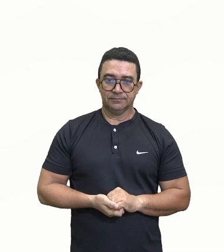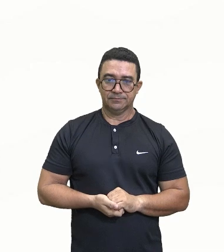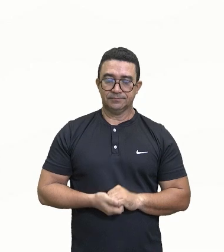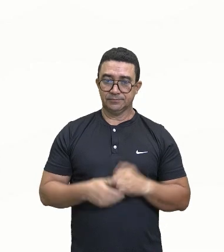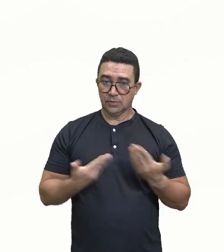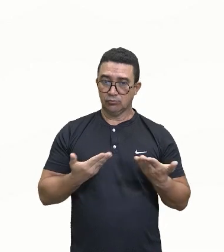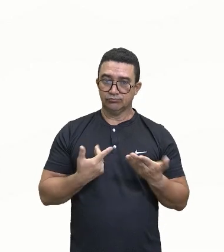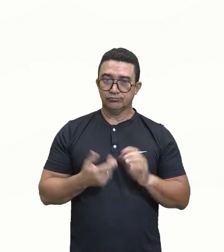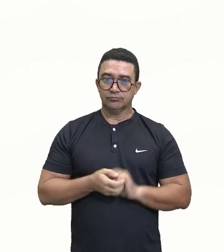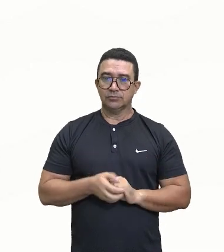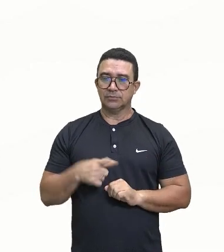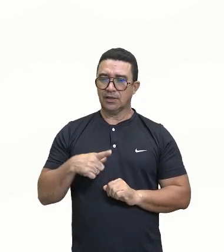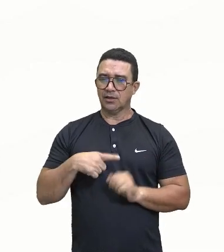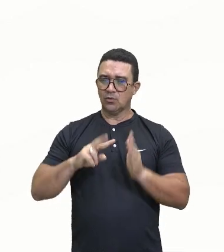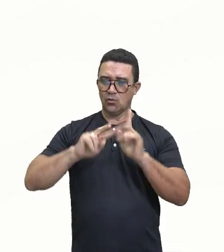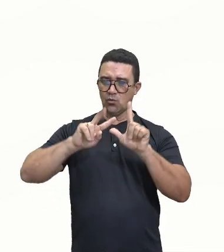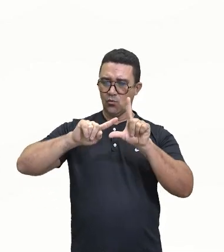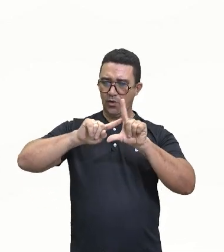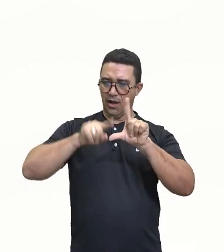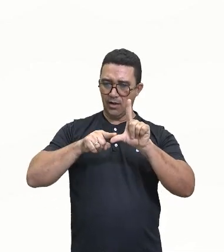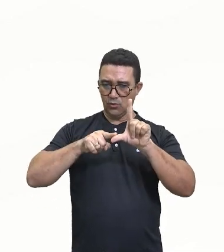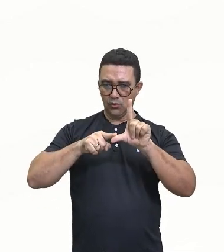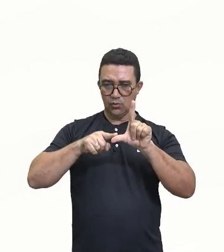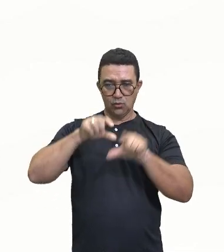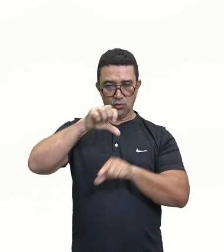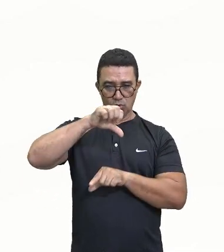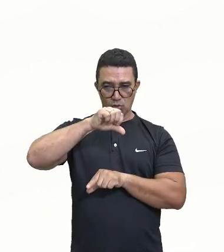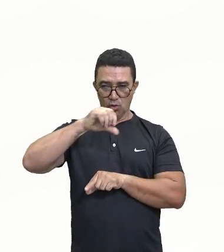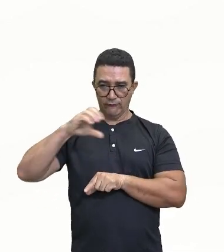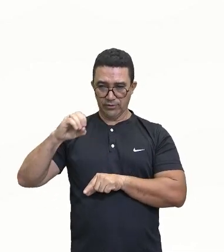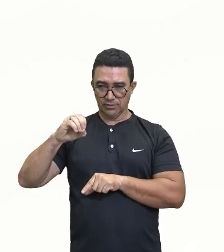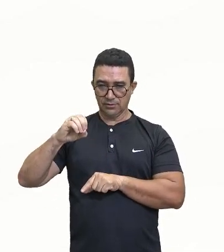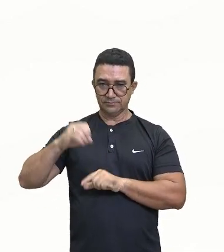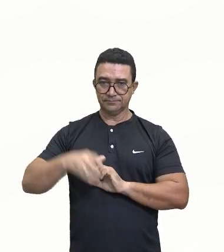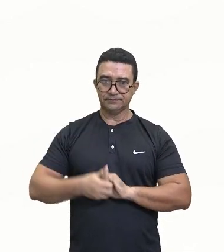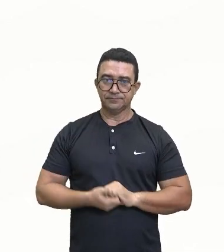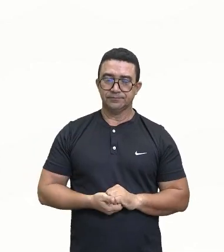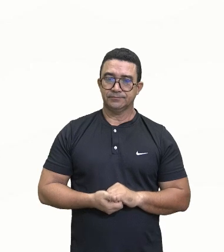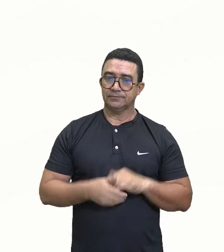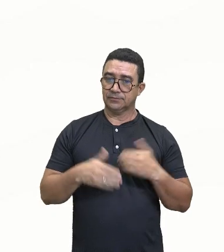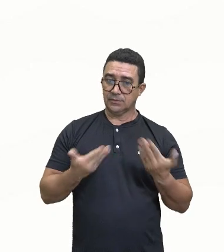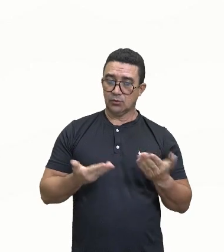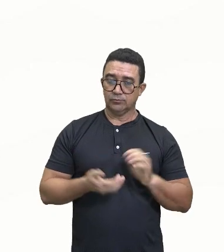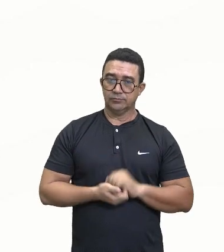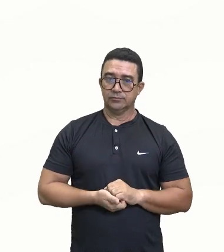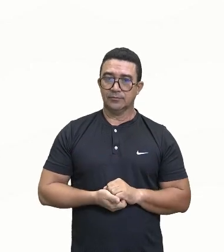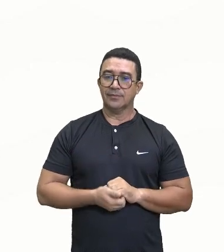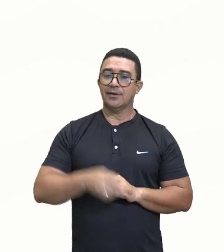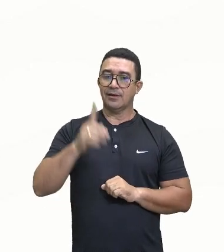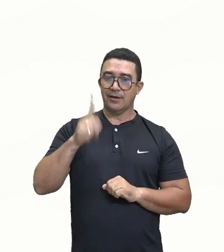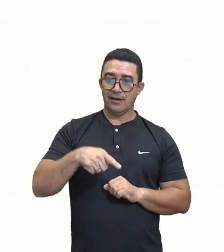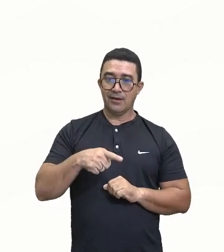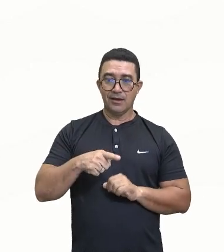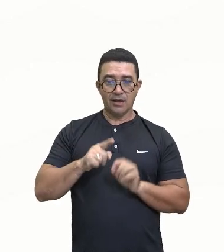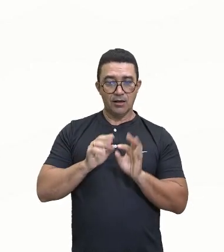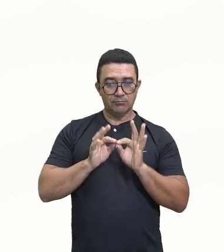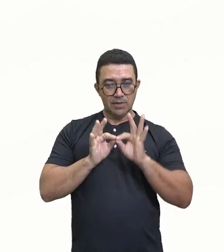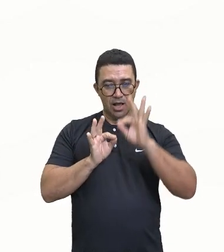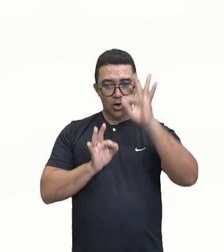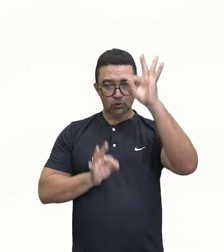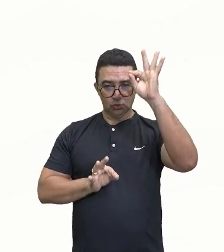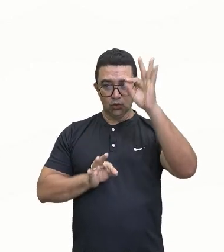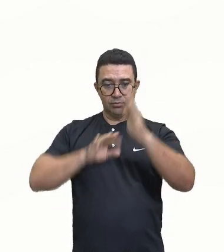vértice, formando um ângulo de 90 graus, como está descrito aqui, isso é o quê? Isso é a altura da